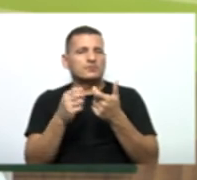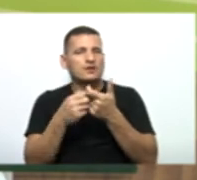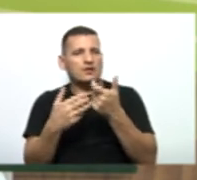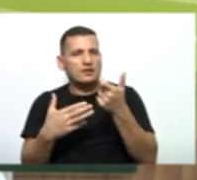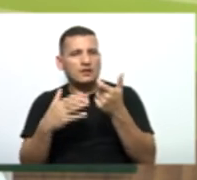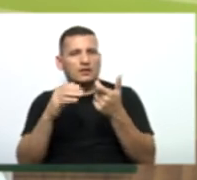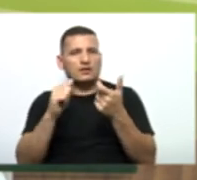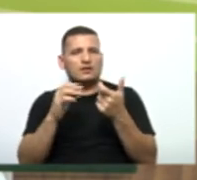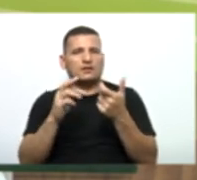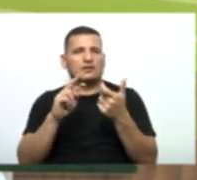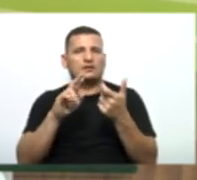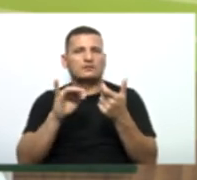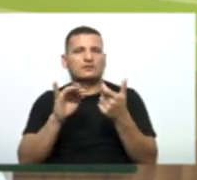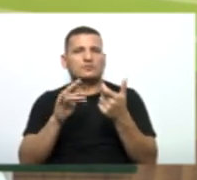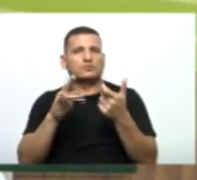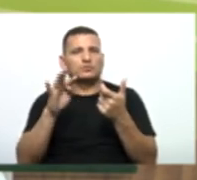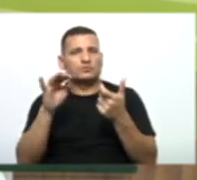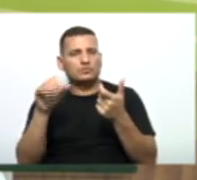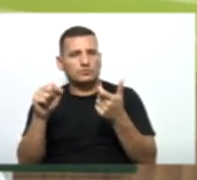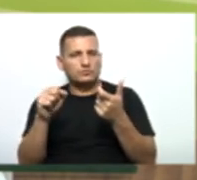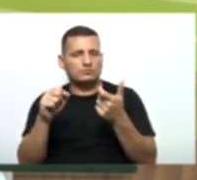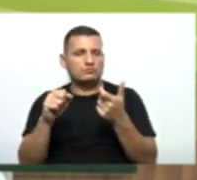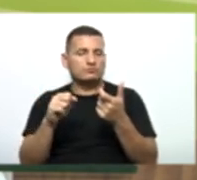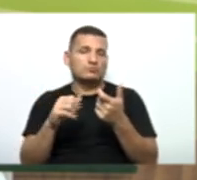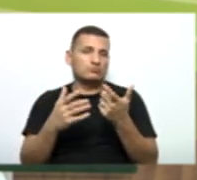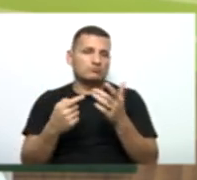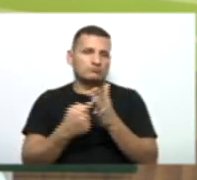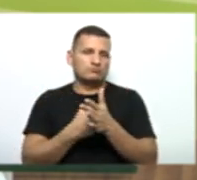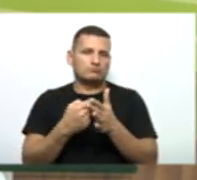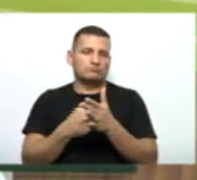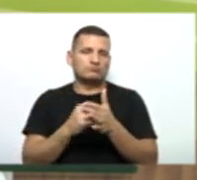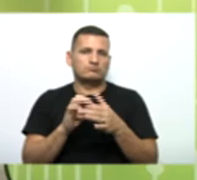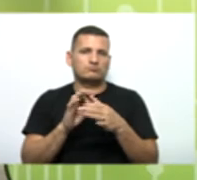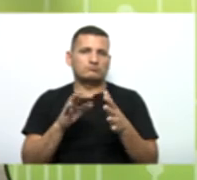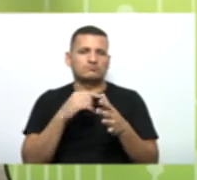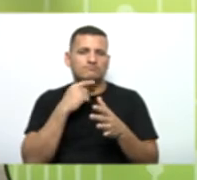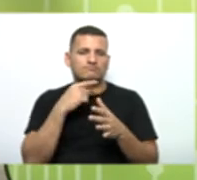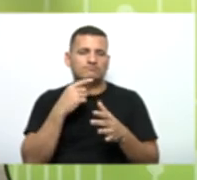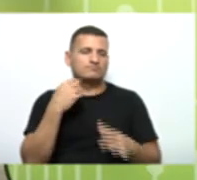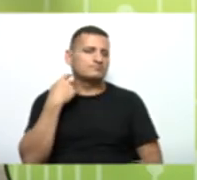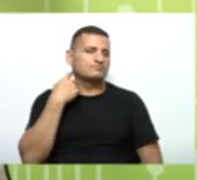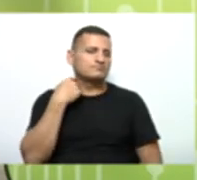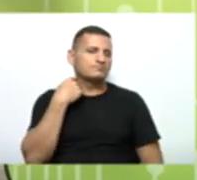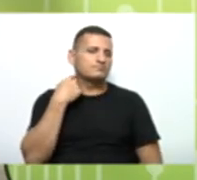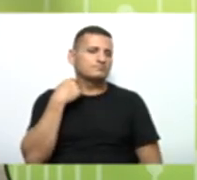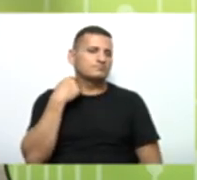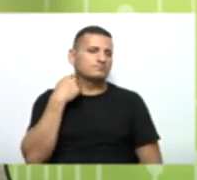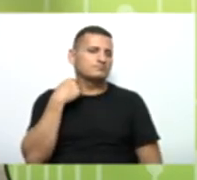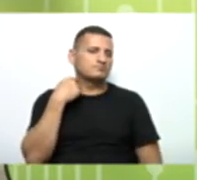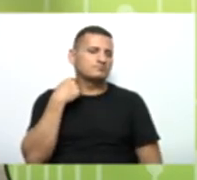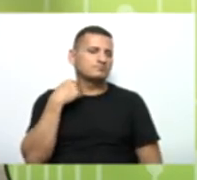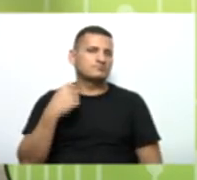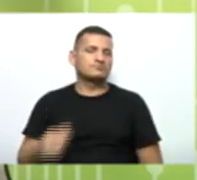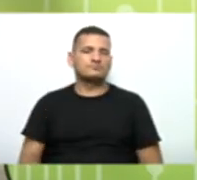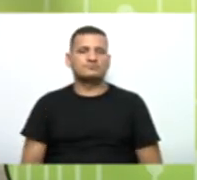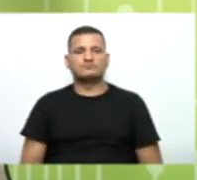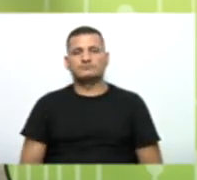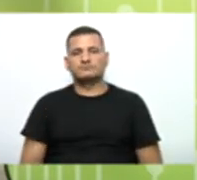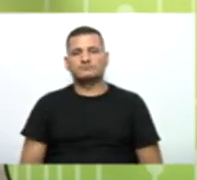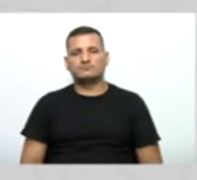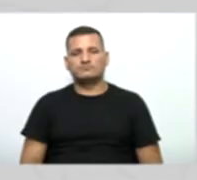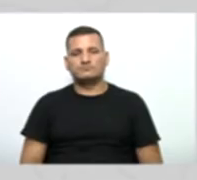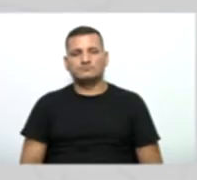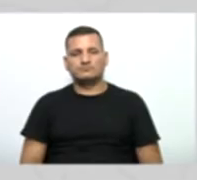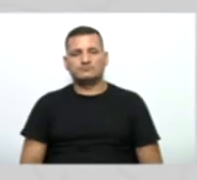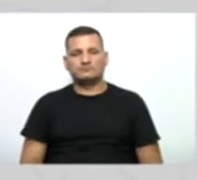vocês mandem dúvidas, tá? Então pode prosseguir, professor. Beleza, professor. Obrigado aí pelo comentário. Ó,